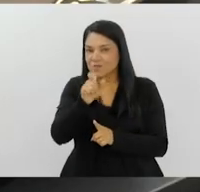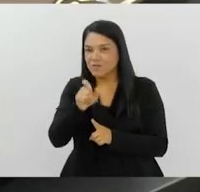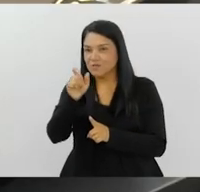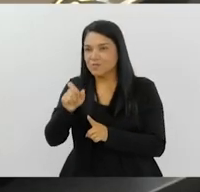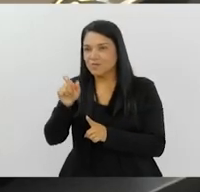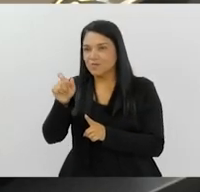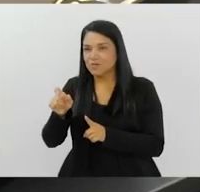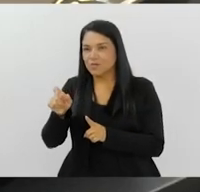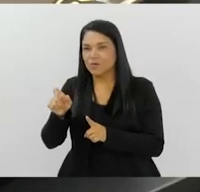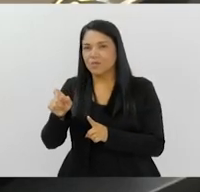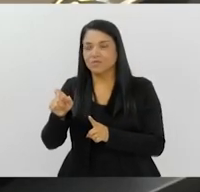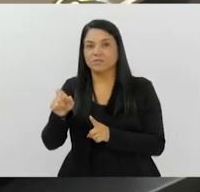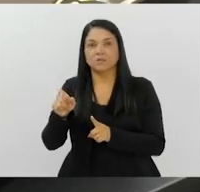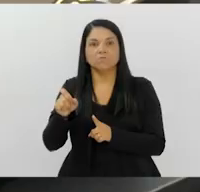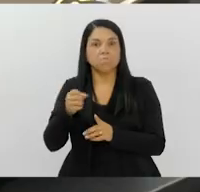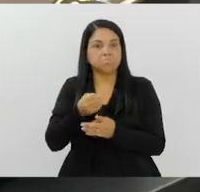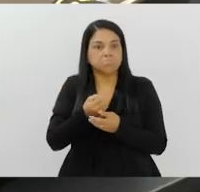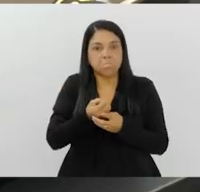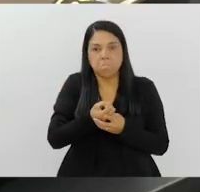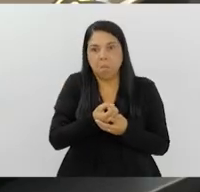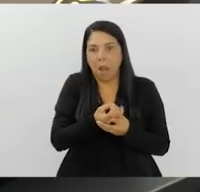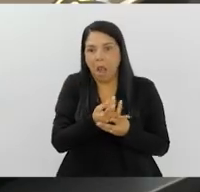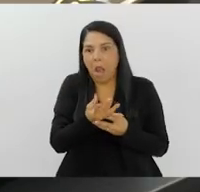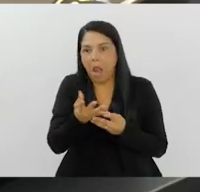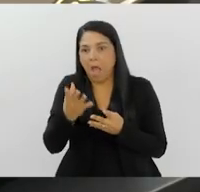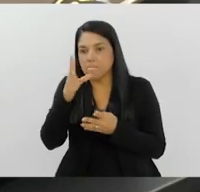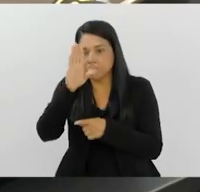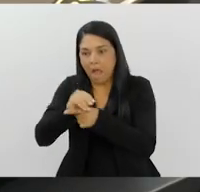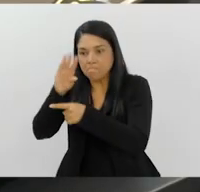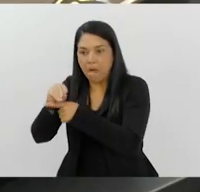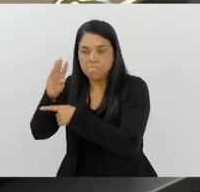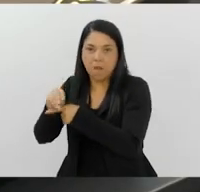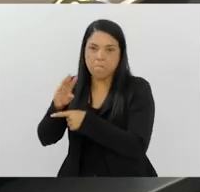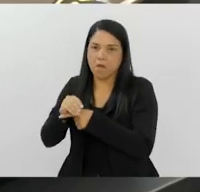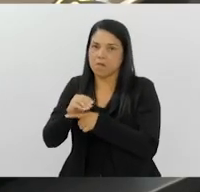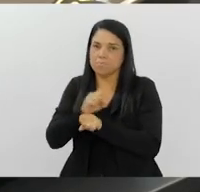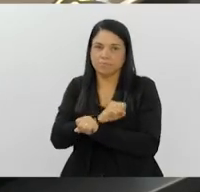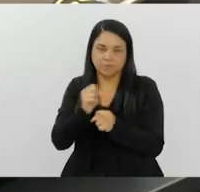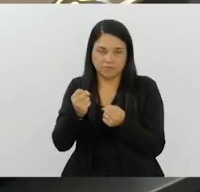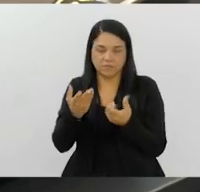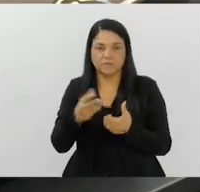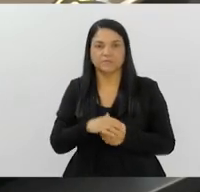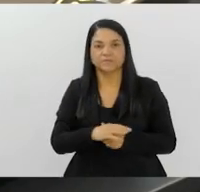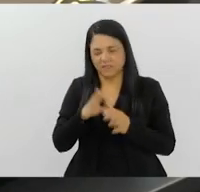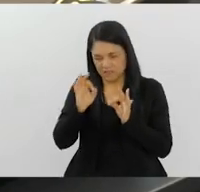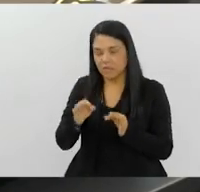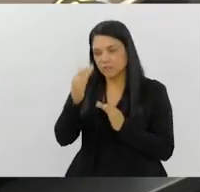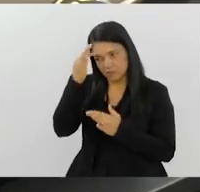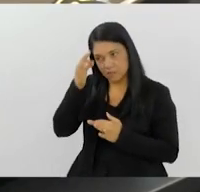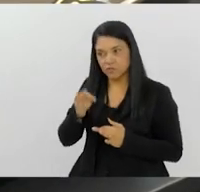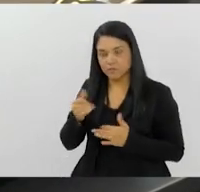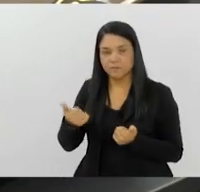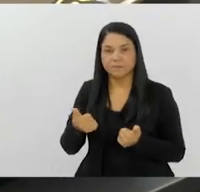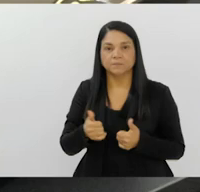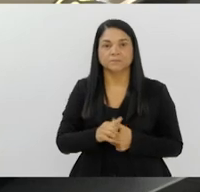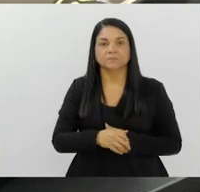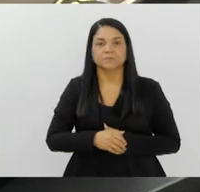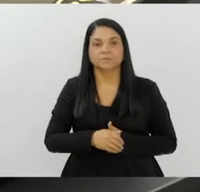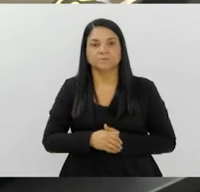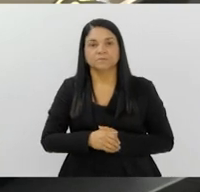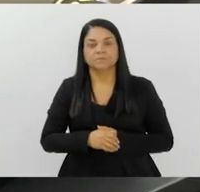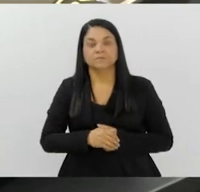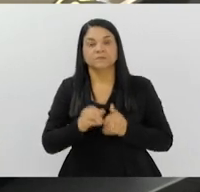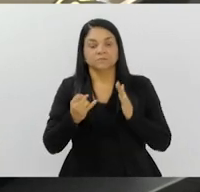senão seriam dezenas de milhares complicado pra gente fazer tá tá certo isso eh